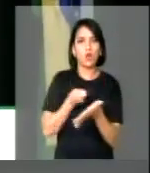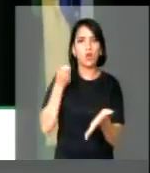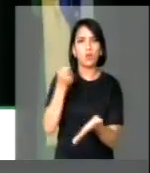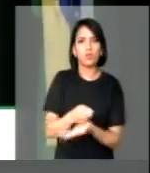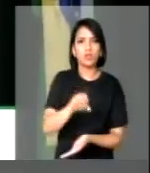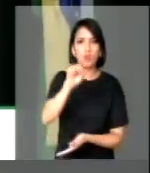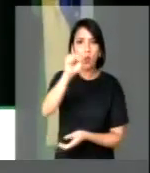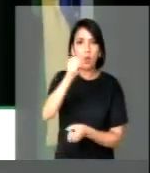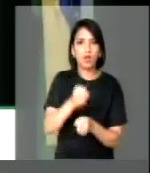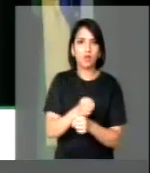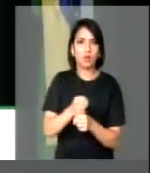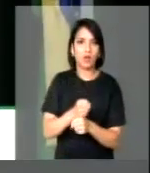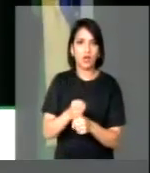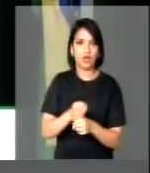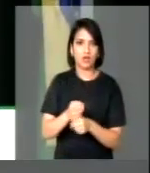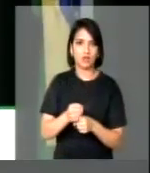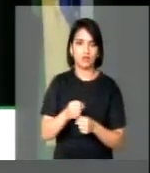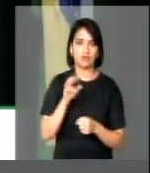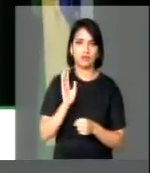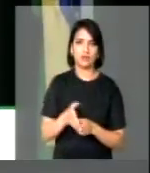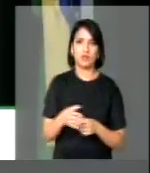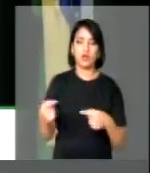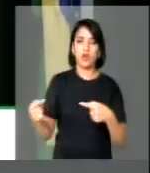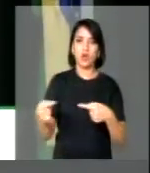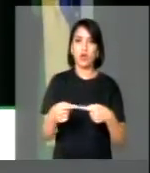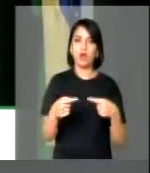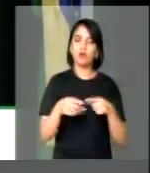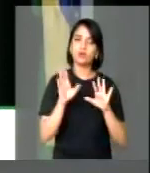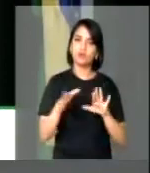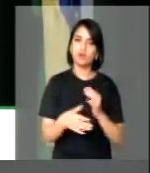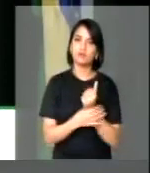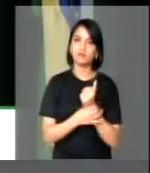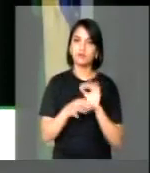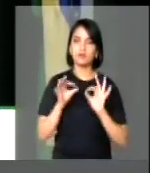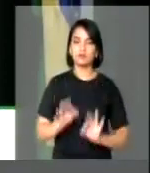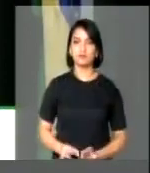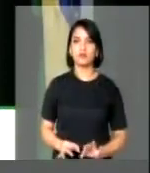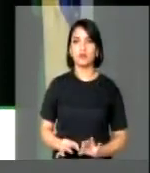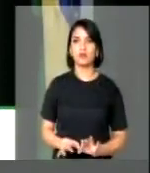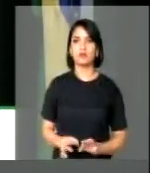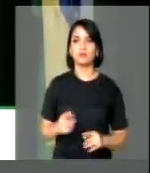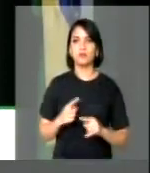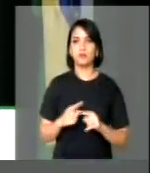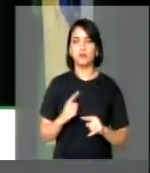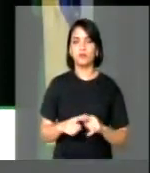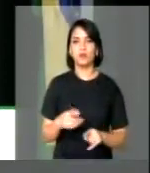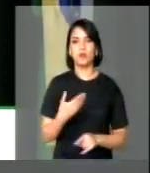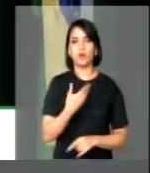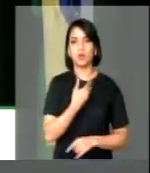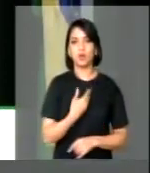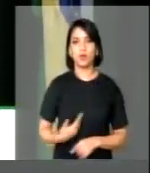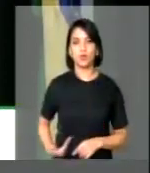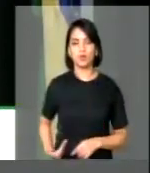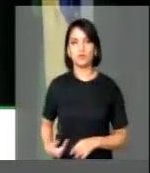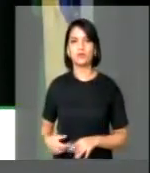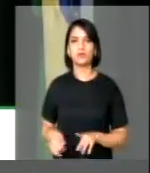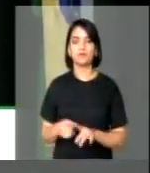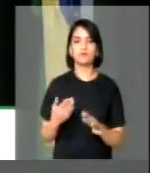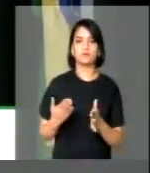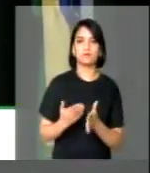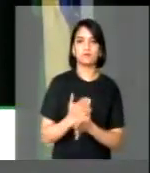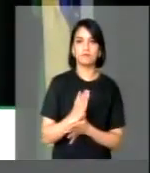8 anos. O acordo já está garantido, uma vez que o governo enviou a Assembleia já foi